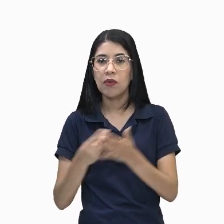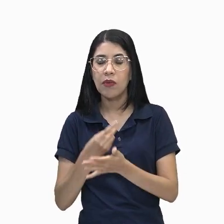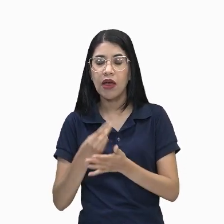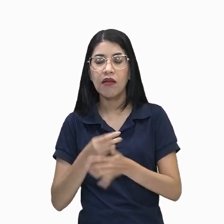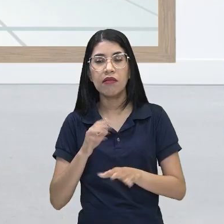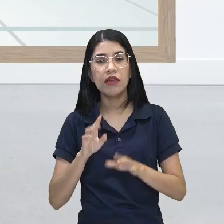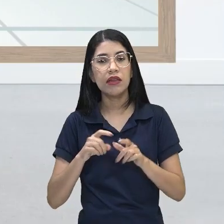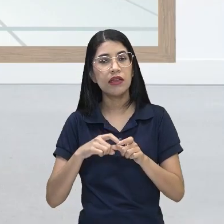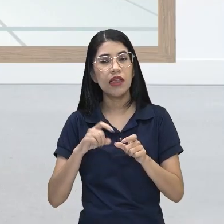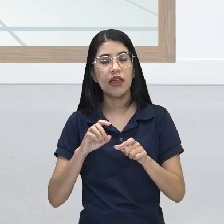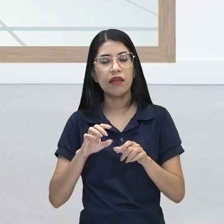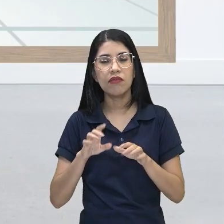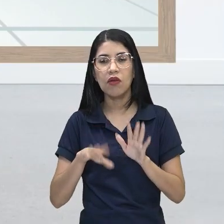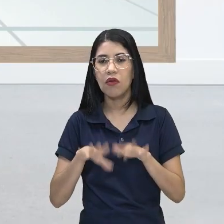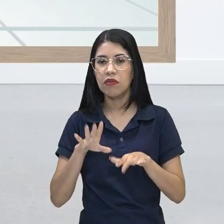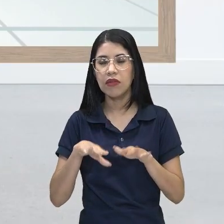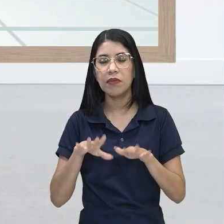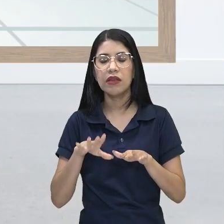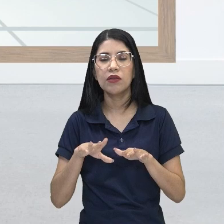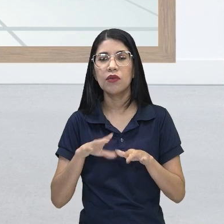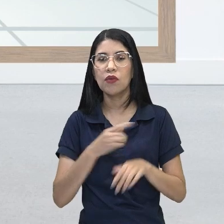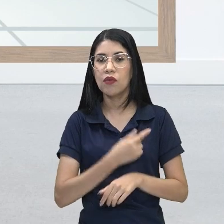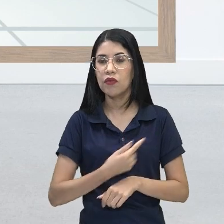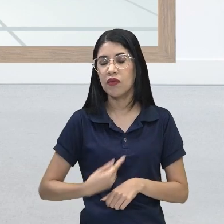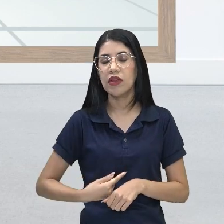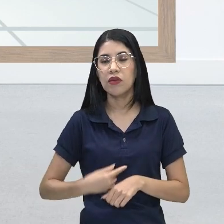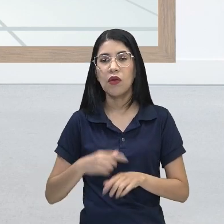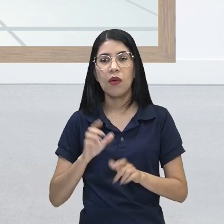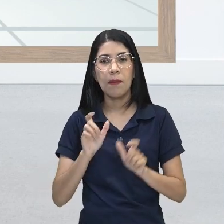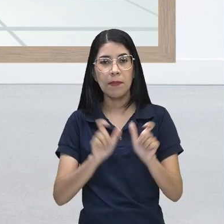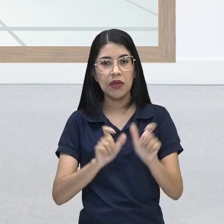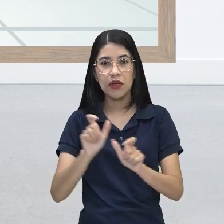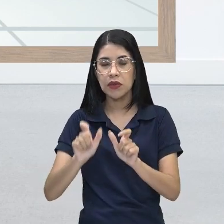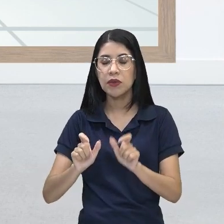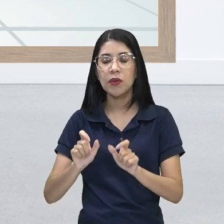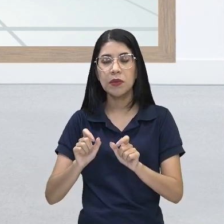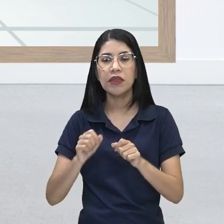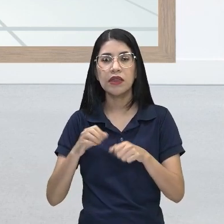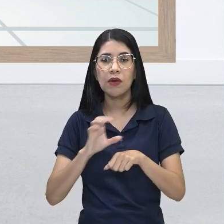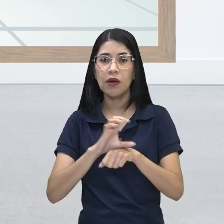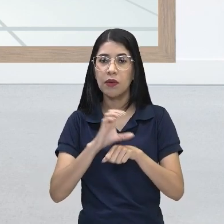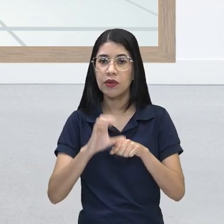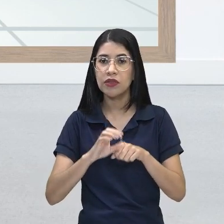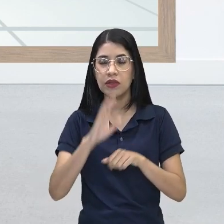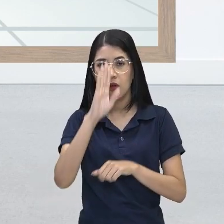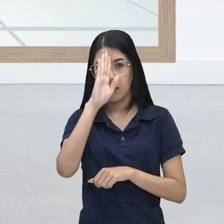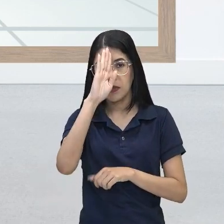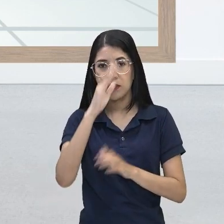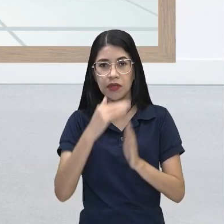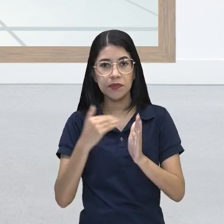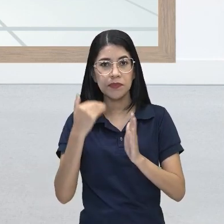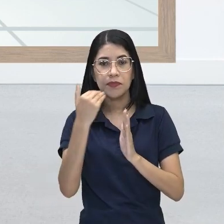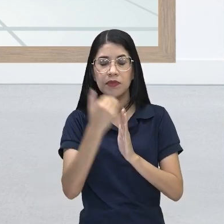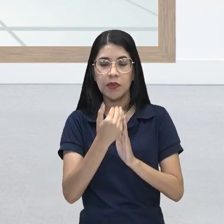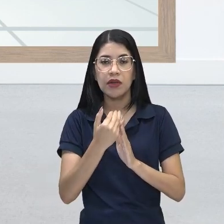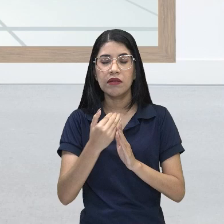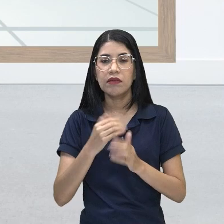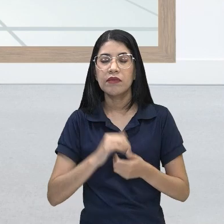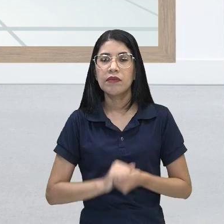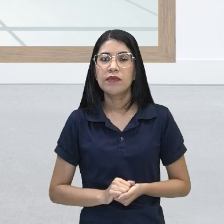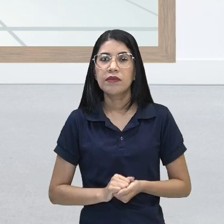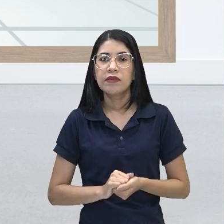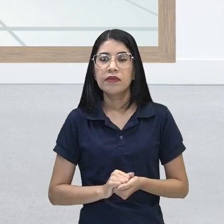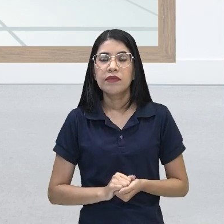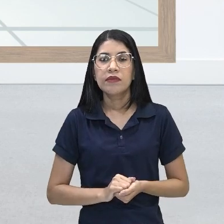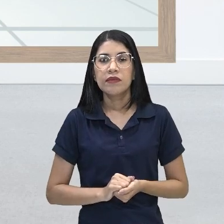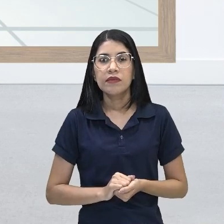seja, ou de quem quer que seja, qualquer pessoa, né? A Constituição, ela é ela que está acima de